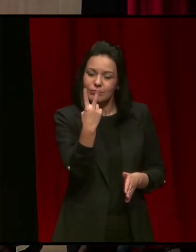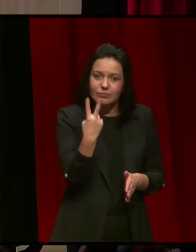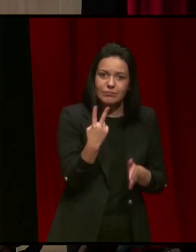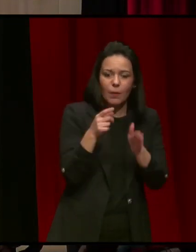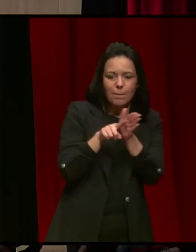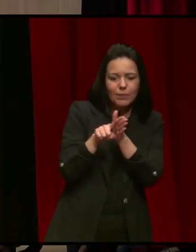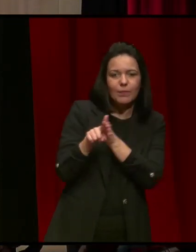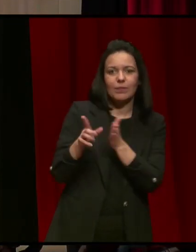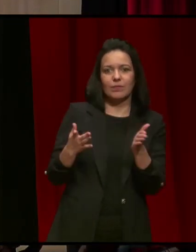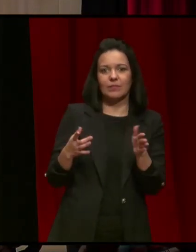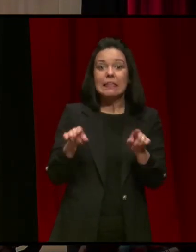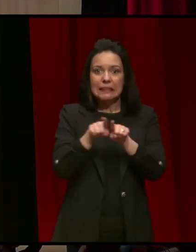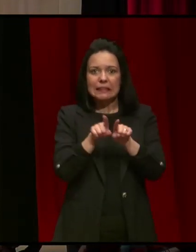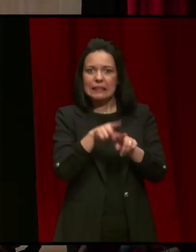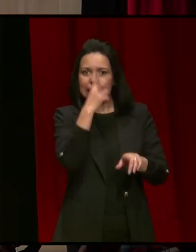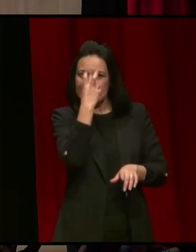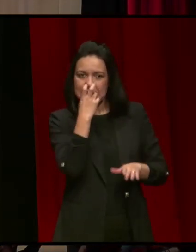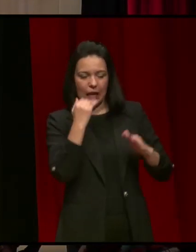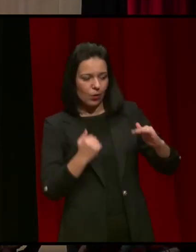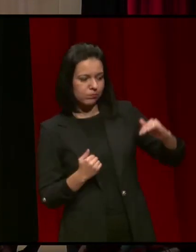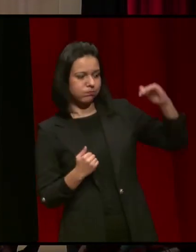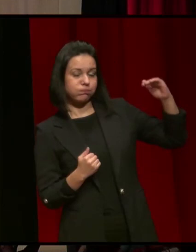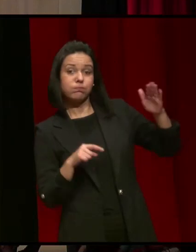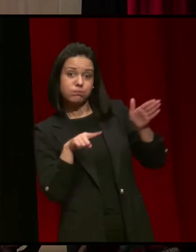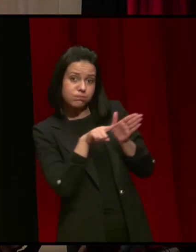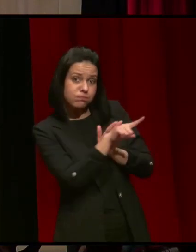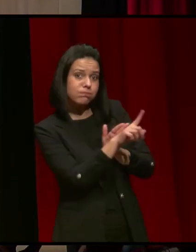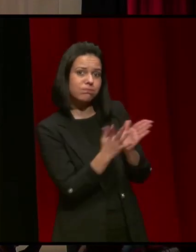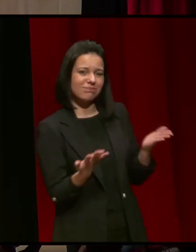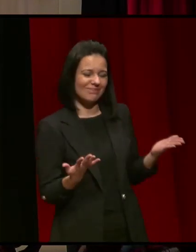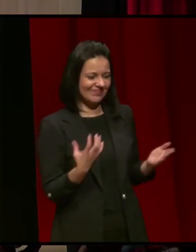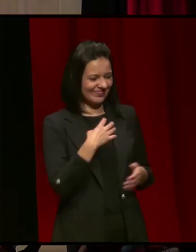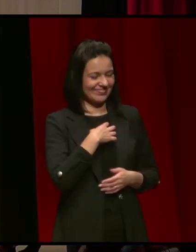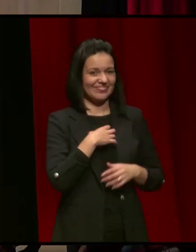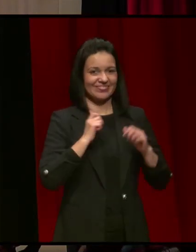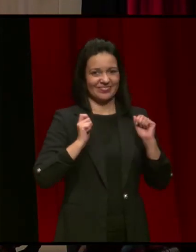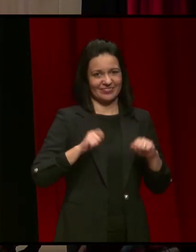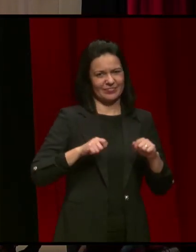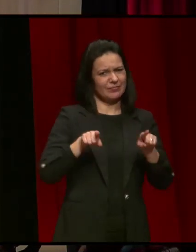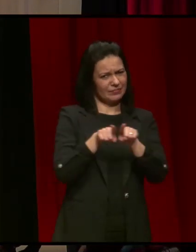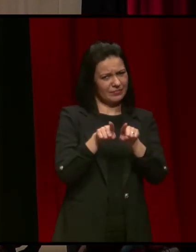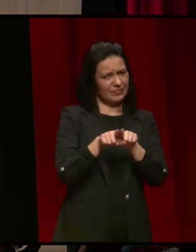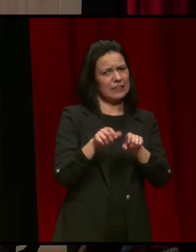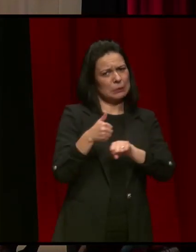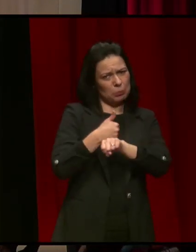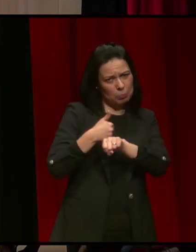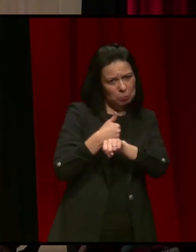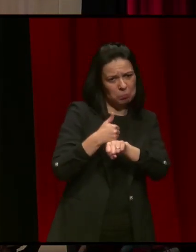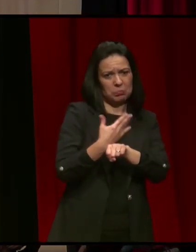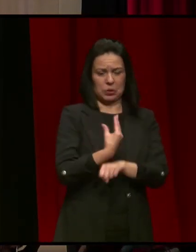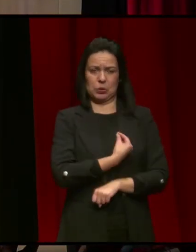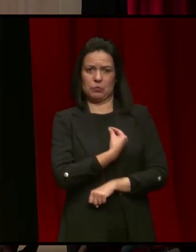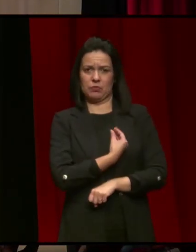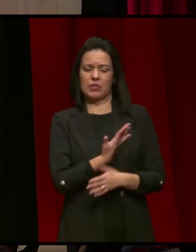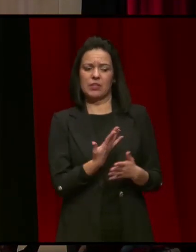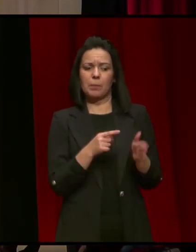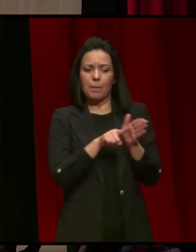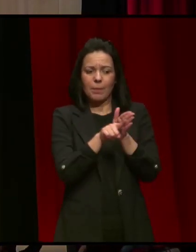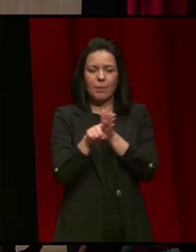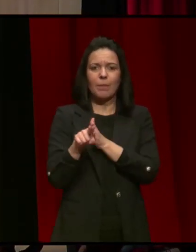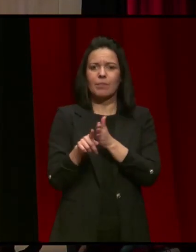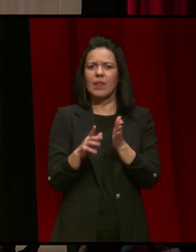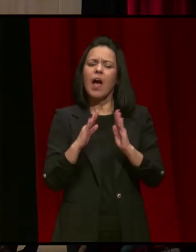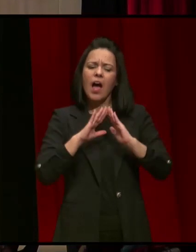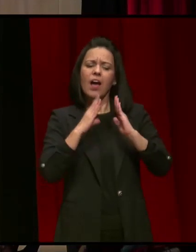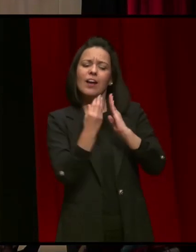os cegos adultos, fala com os cegos, né, que são profissionais, têm a sua vida. Como é que você acha que a nossa igreja